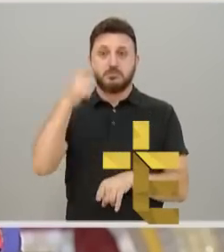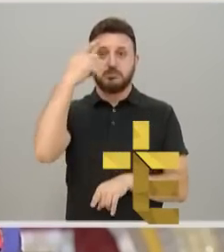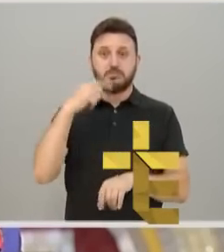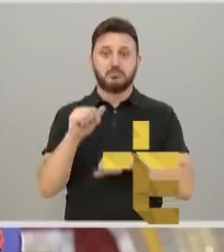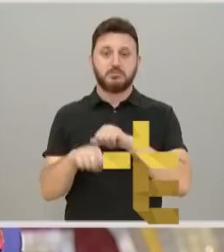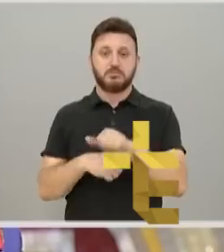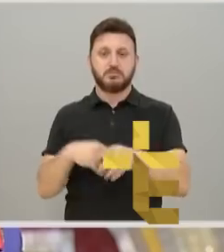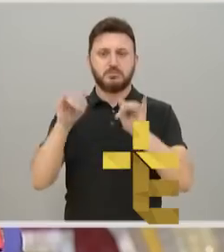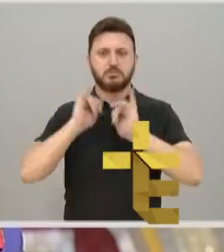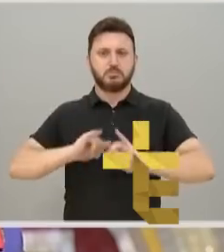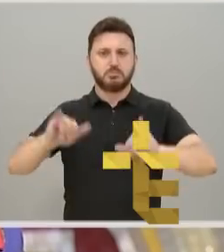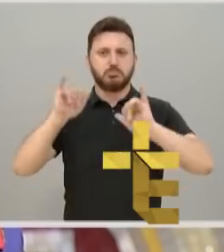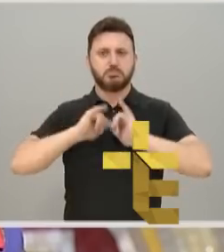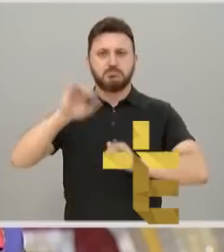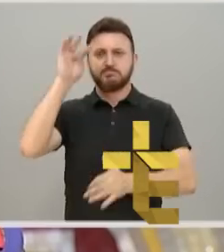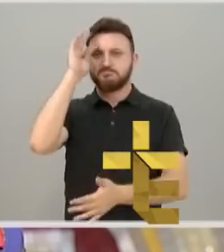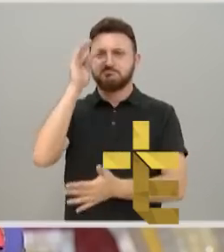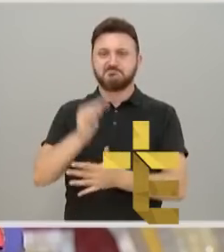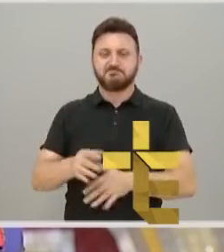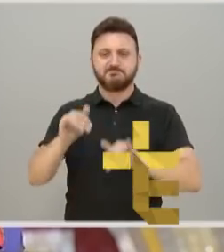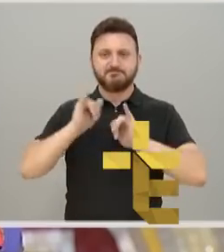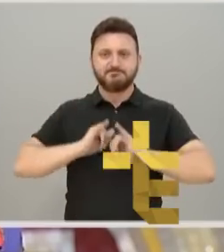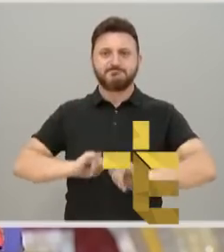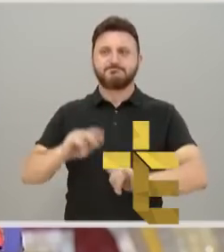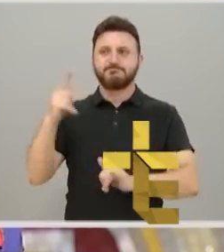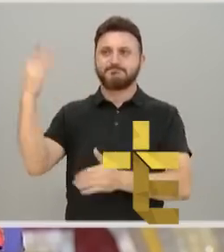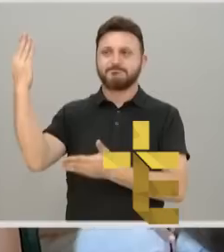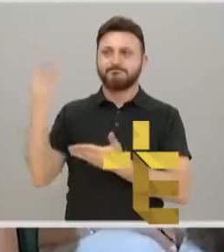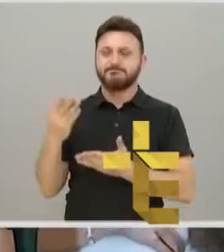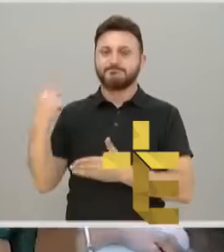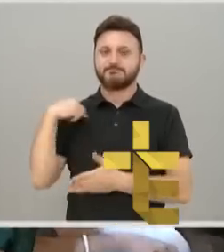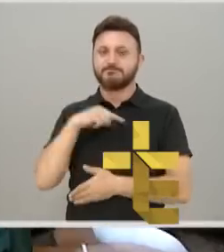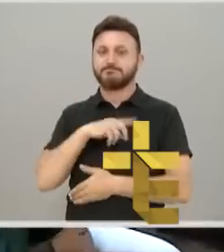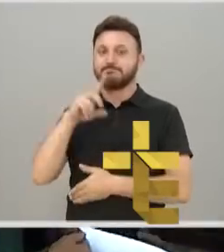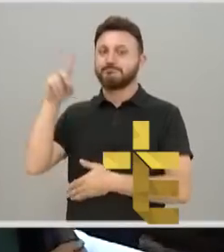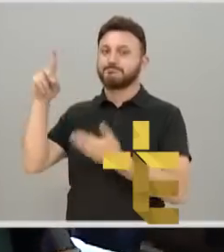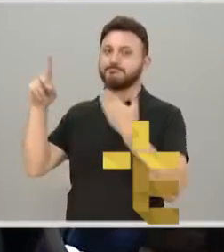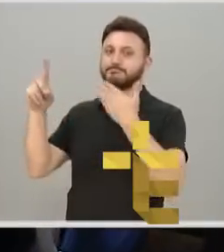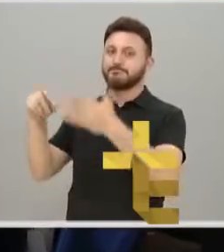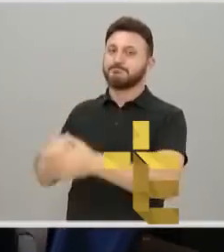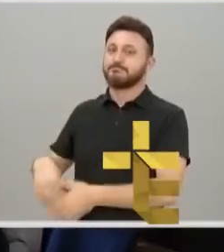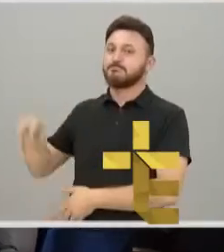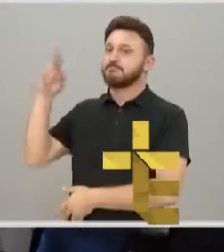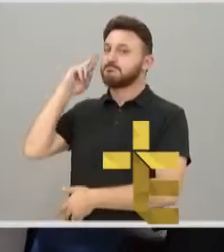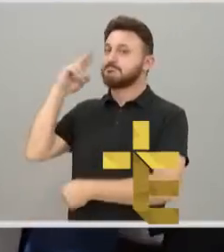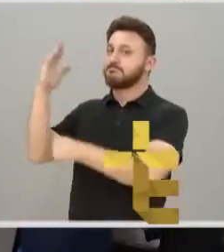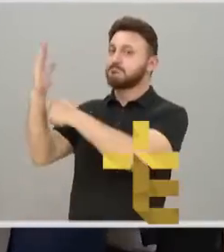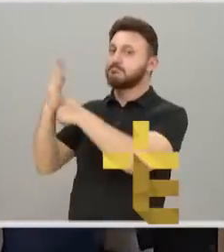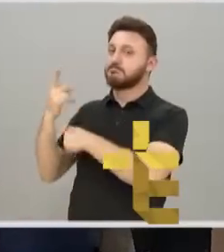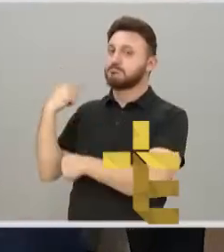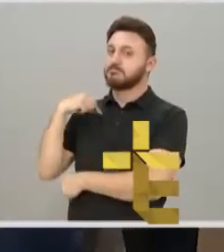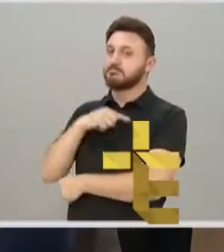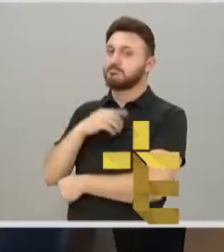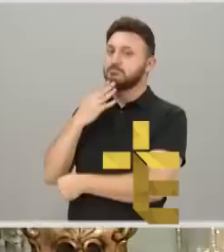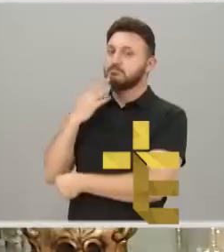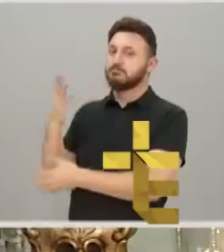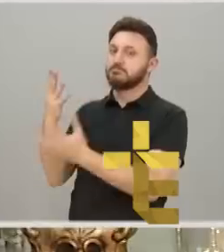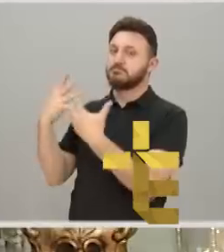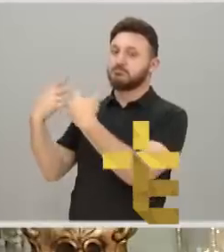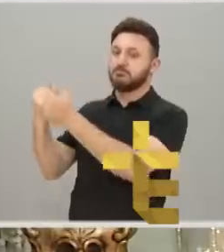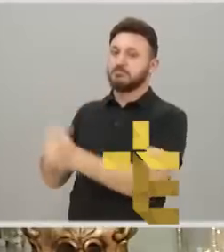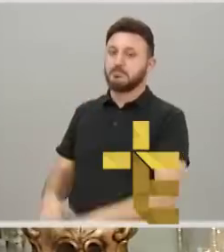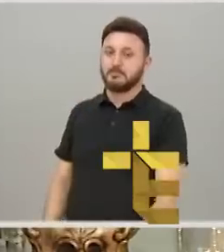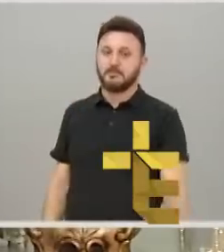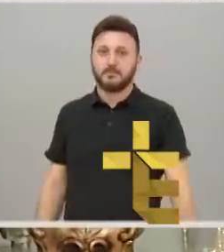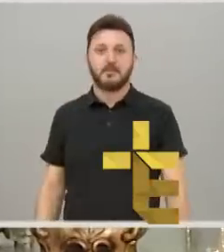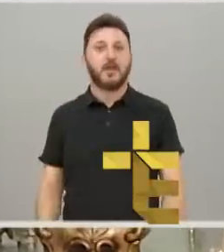tornemos testemunhas fiéis da sua presença, rezemos. Senhor, sede favorável à nossa súplica. Ah,